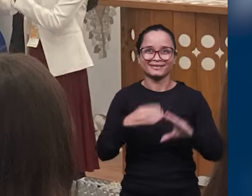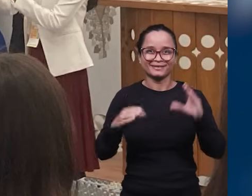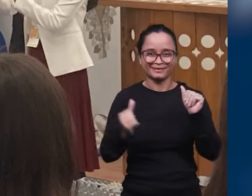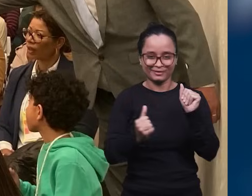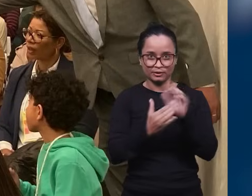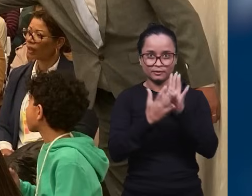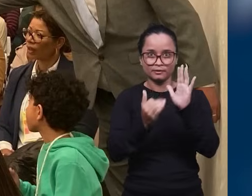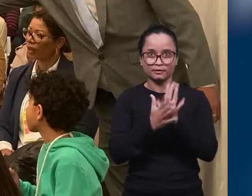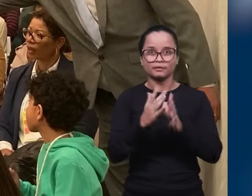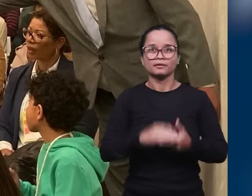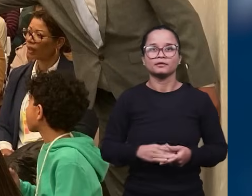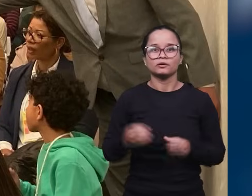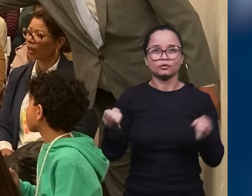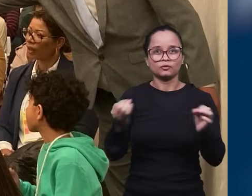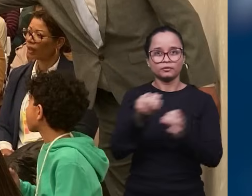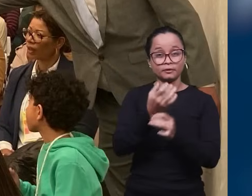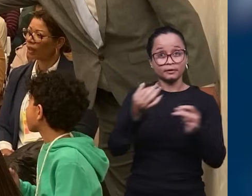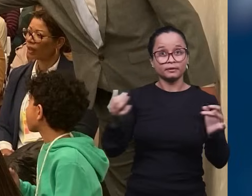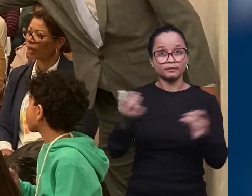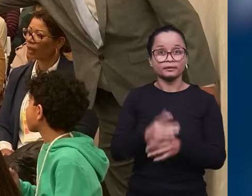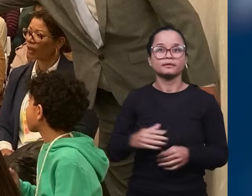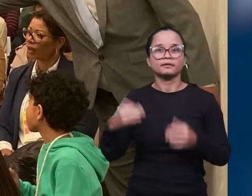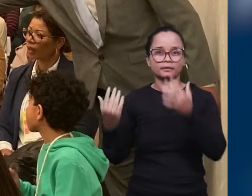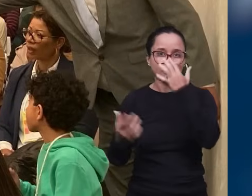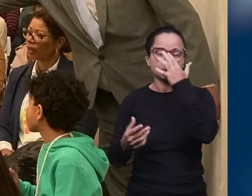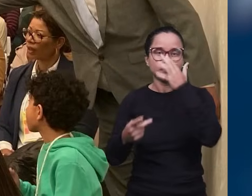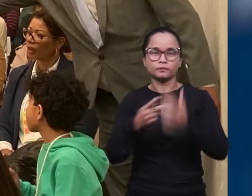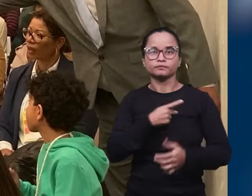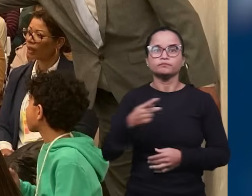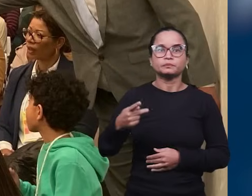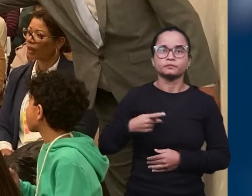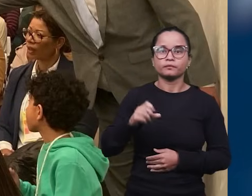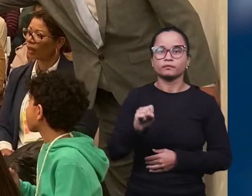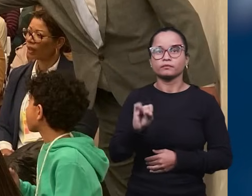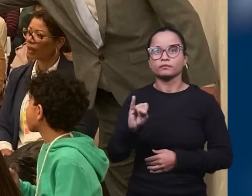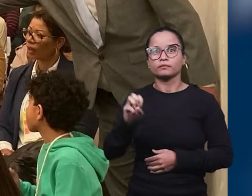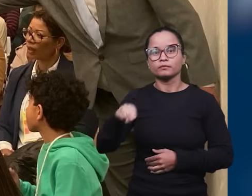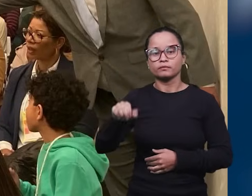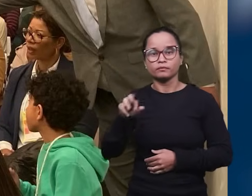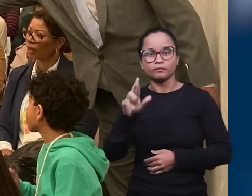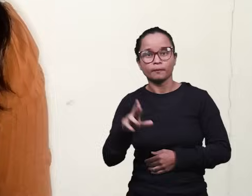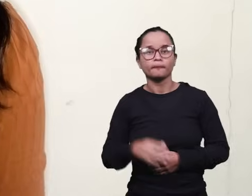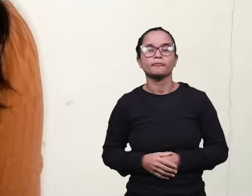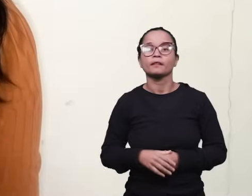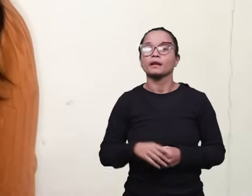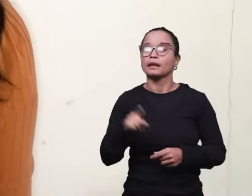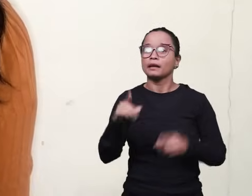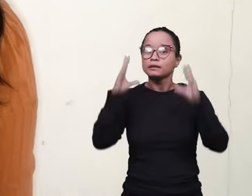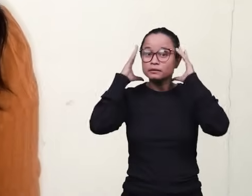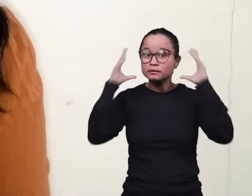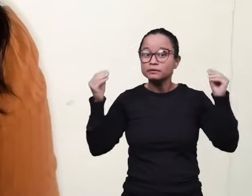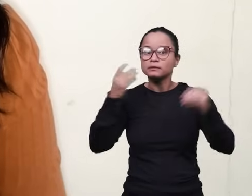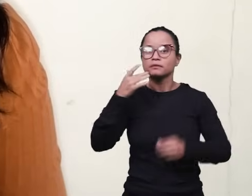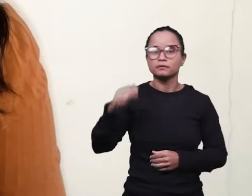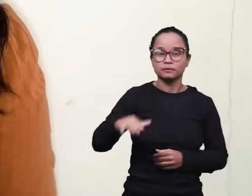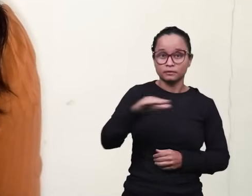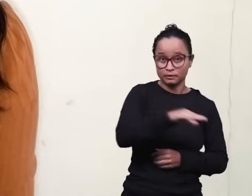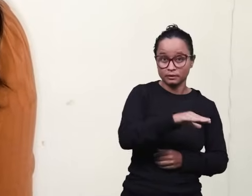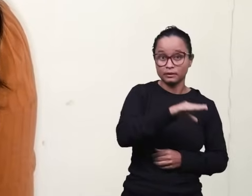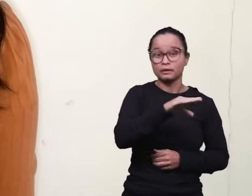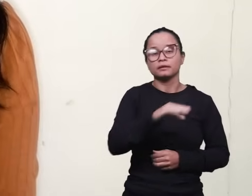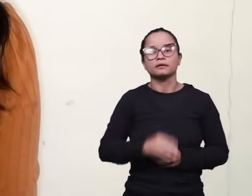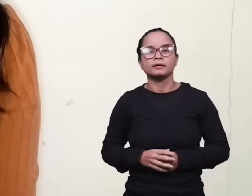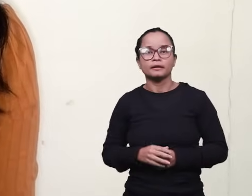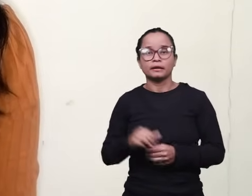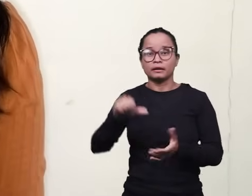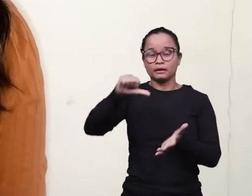louvores e glorificando ao Senhor. A ICM em Paris está sob o ministério do pastor Simar Pereira. Na Holanda, as Cias das igrejas